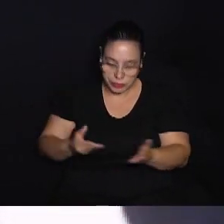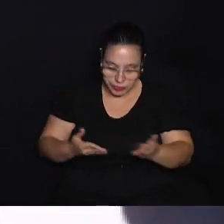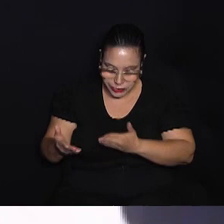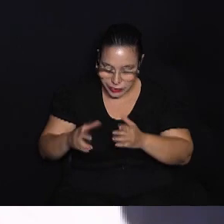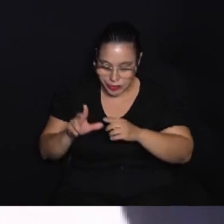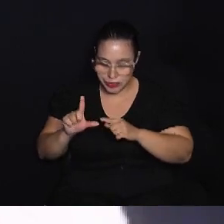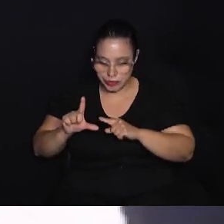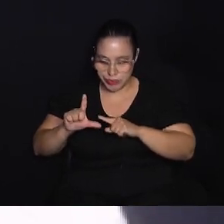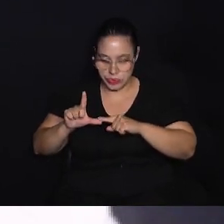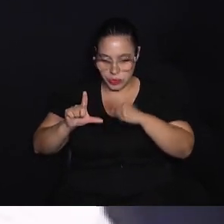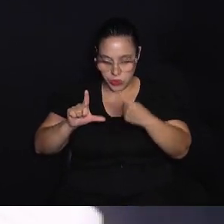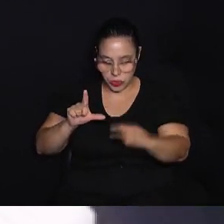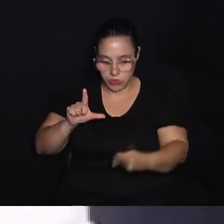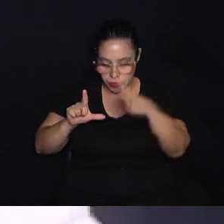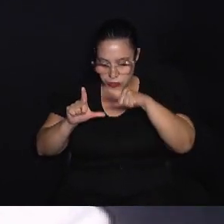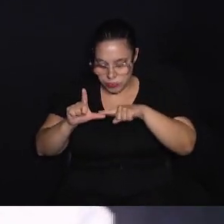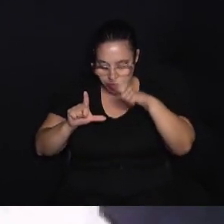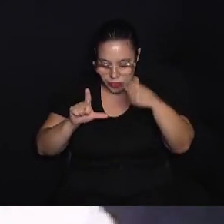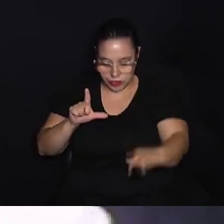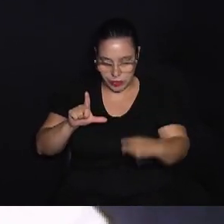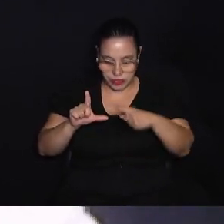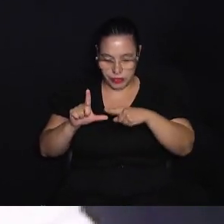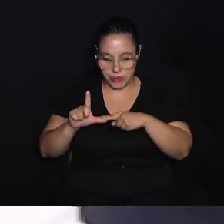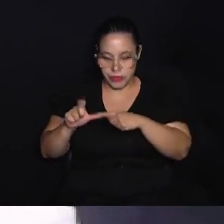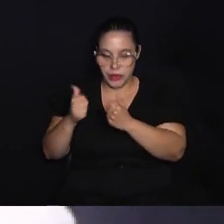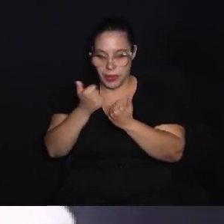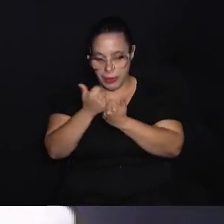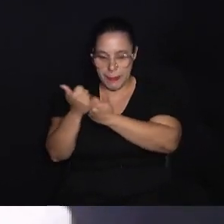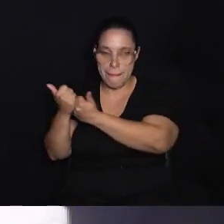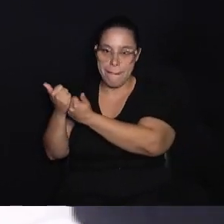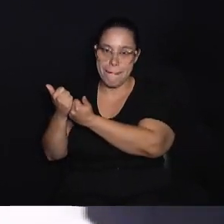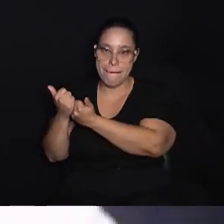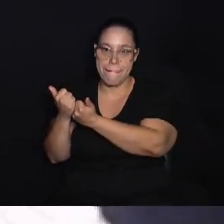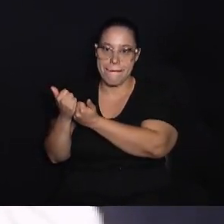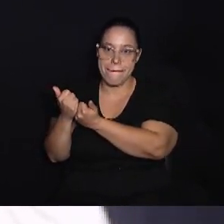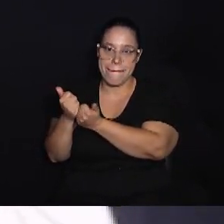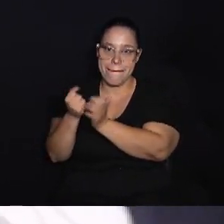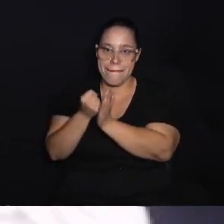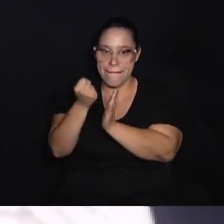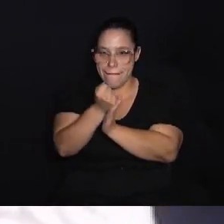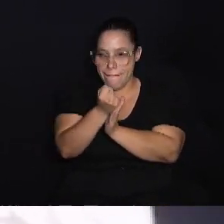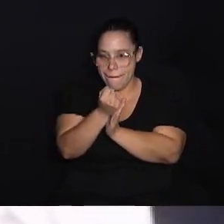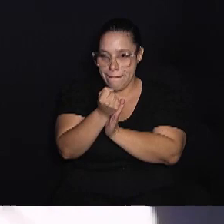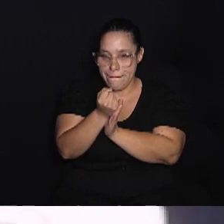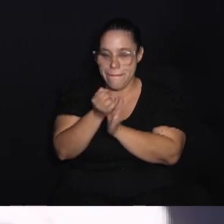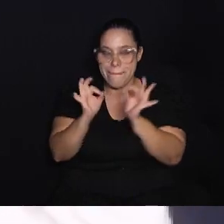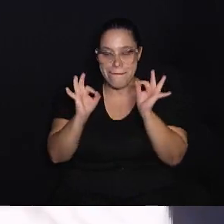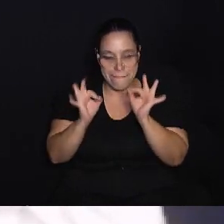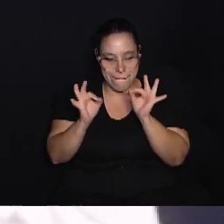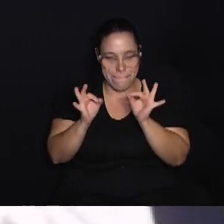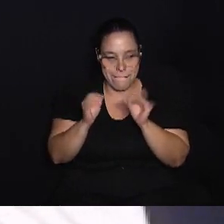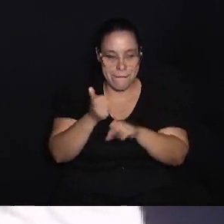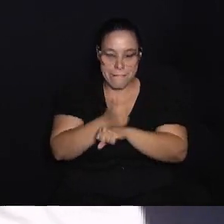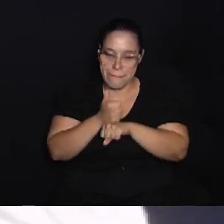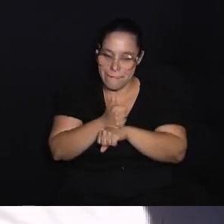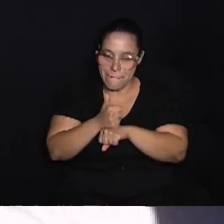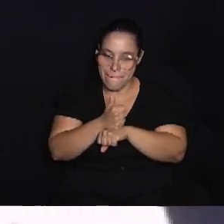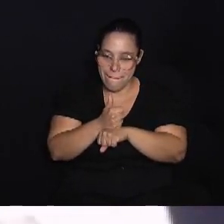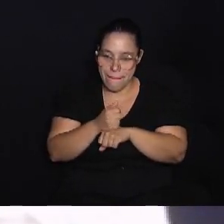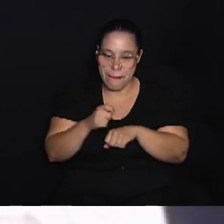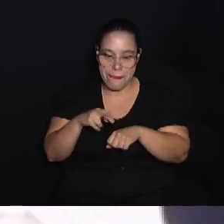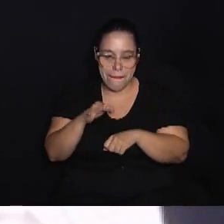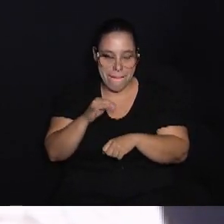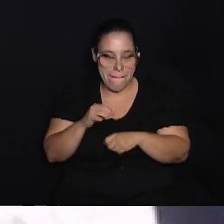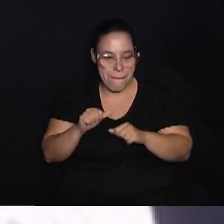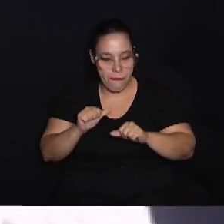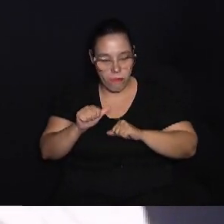essa gestão desse sistema de logística reversa. E todos os nossos parceiros, eles são devidamente homologados, são devidamente habilitados